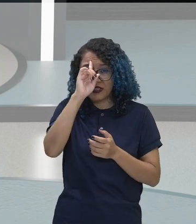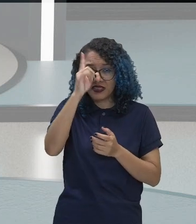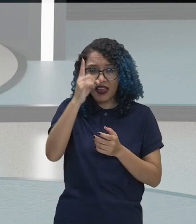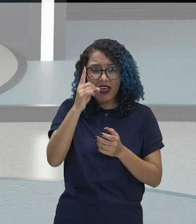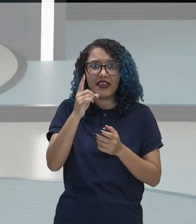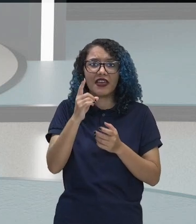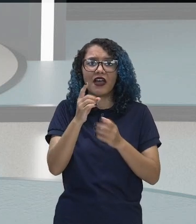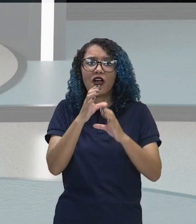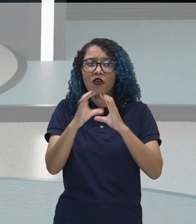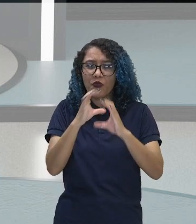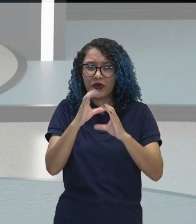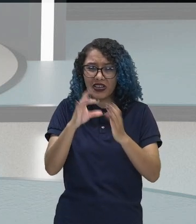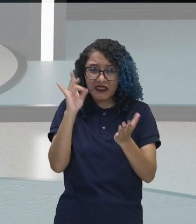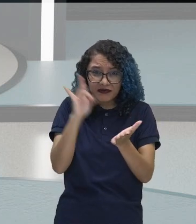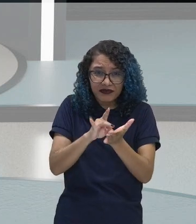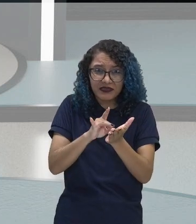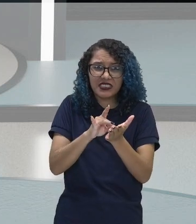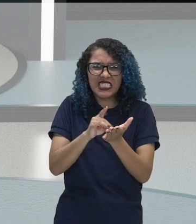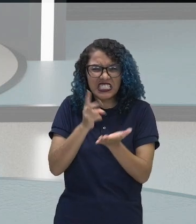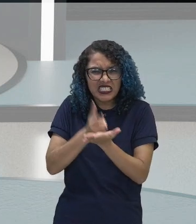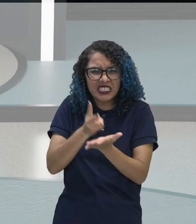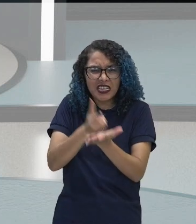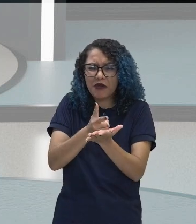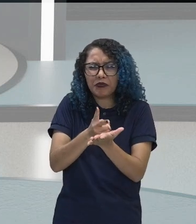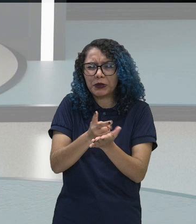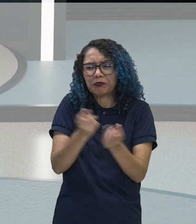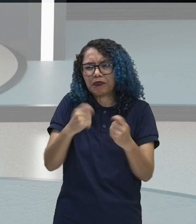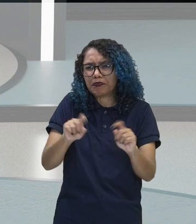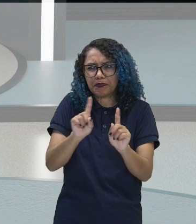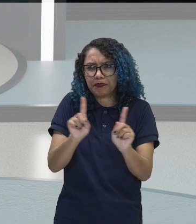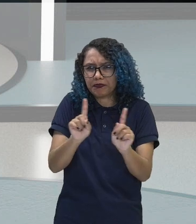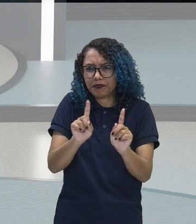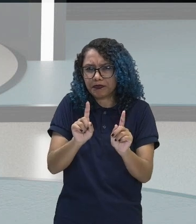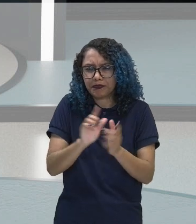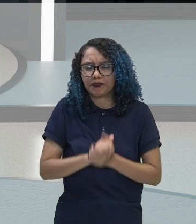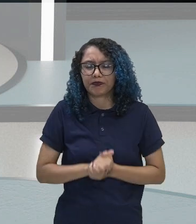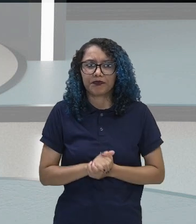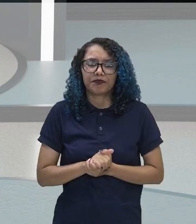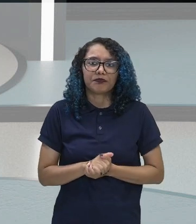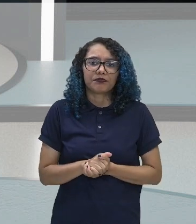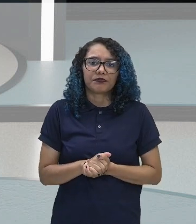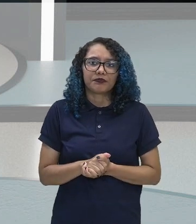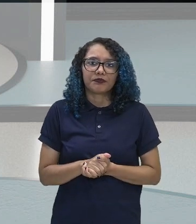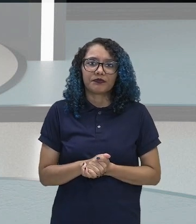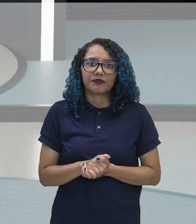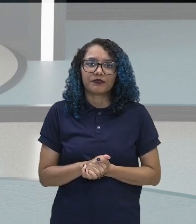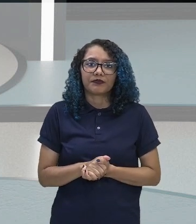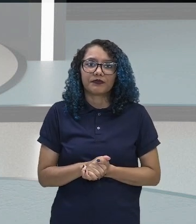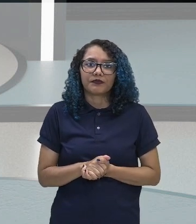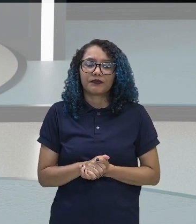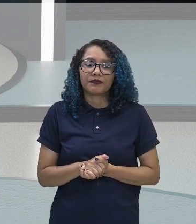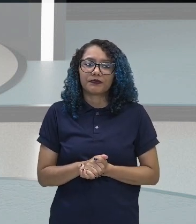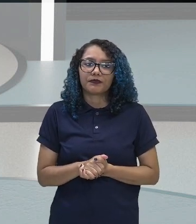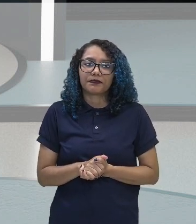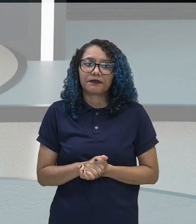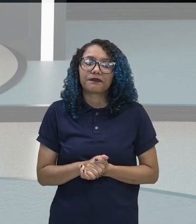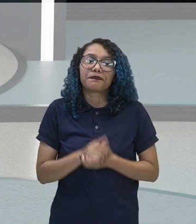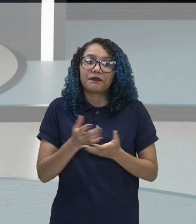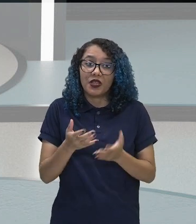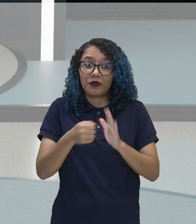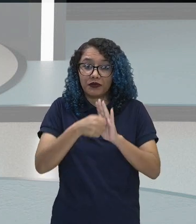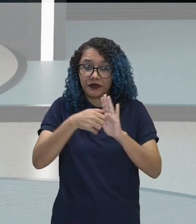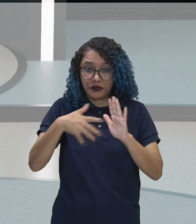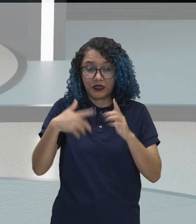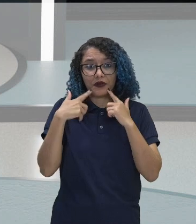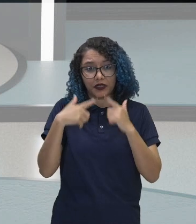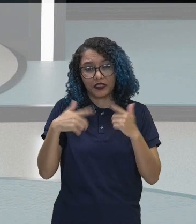ser comunicada literalmente. As figuras de linguagem são recursos expressivos, né?